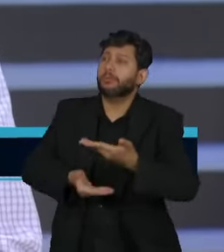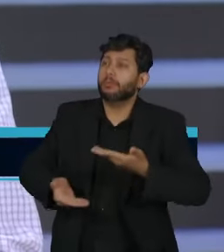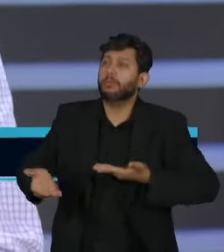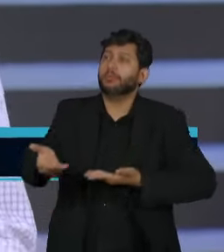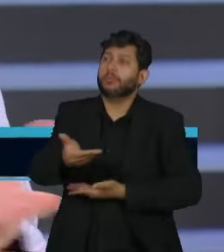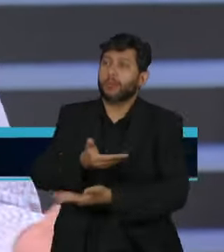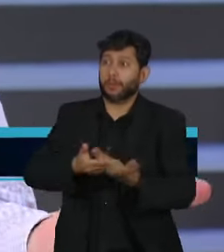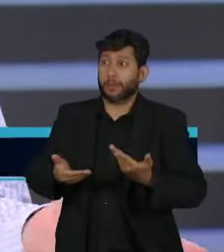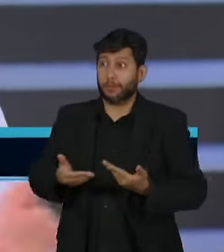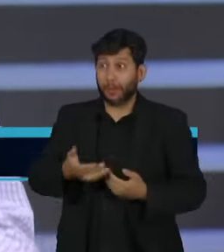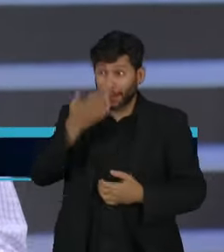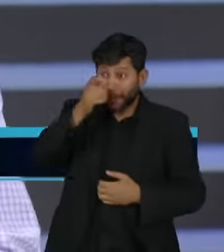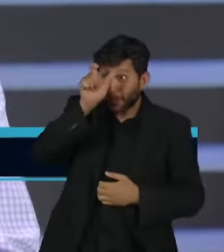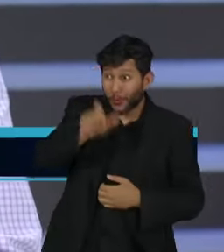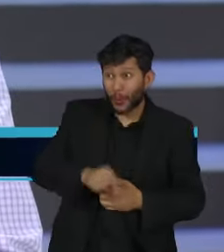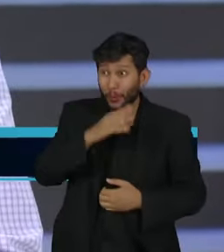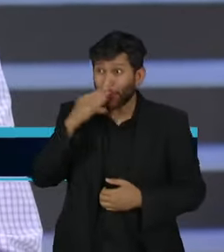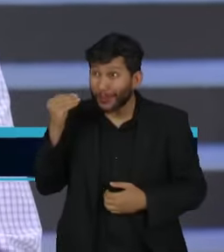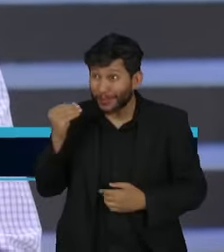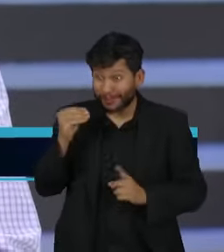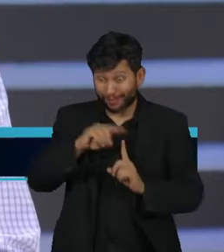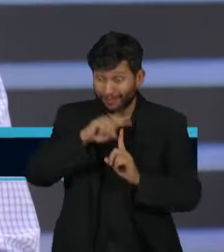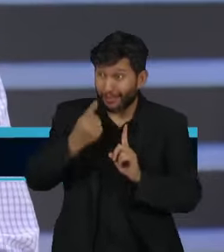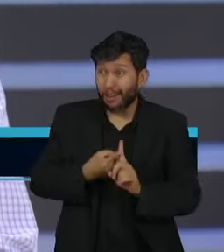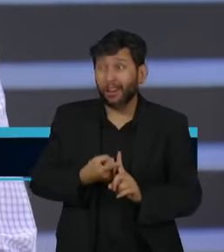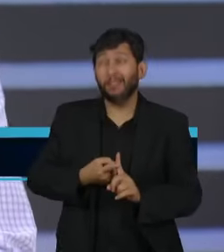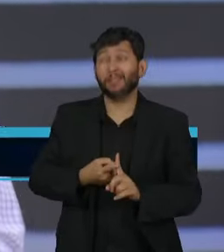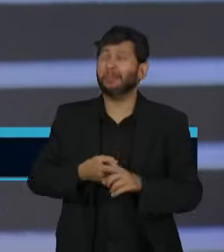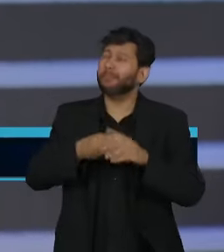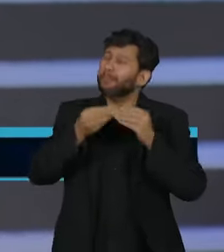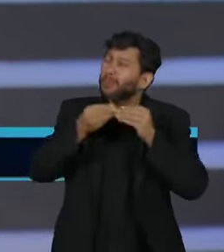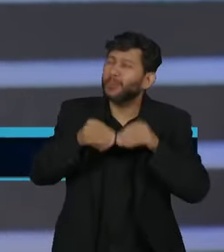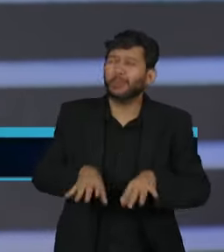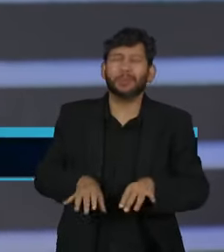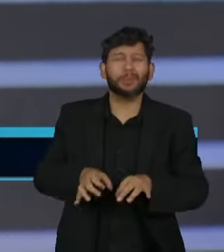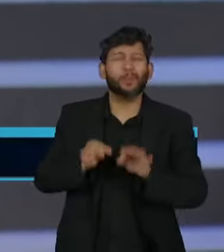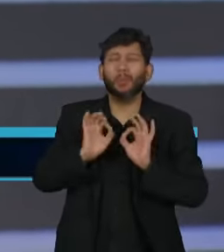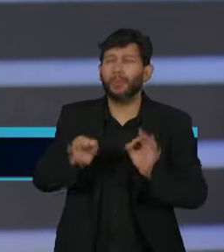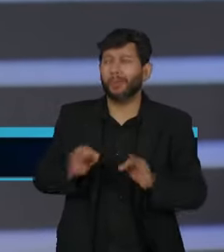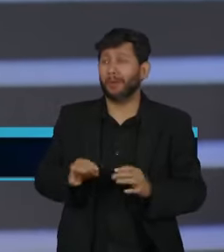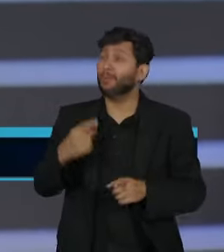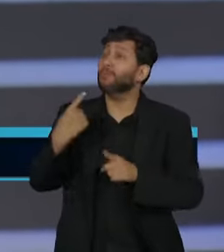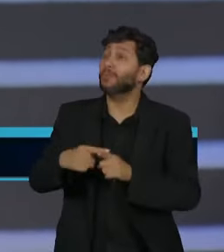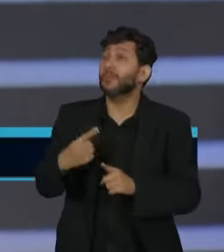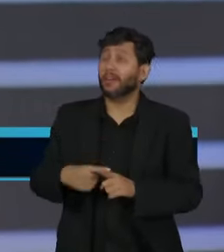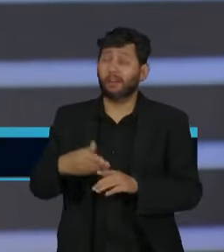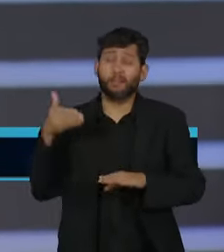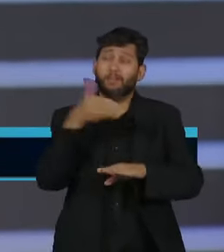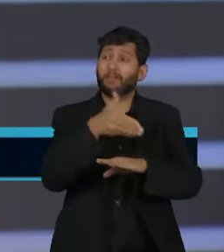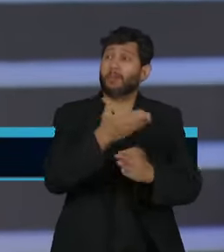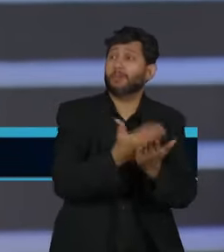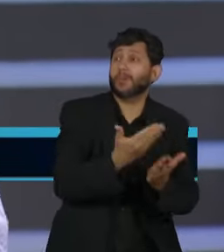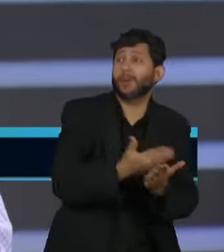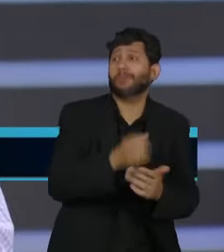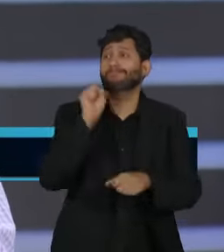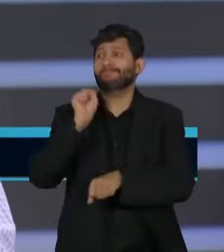para a sociedade e, óbvio, para adolescente. Quer dizer, evasão escolar, sem